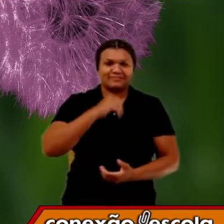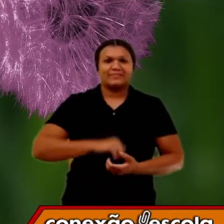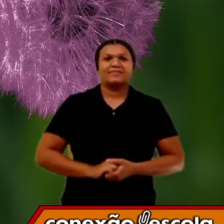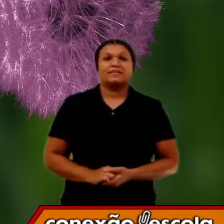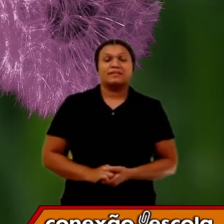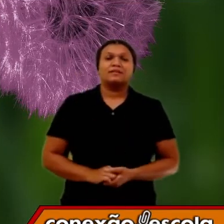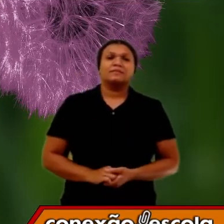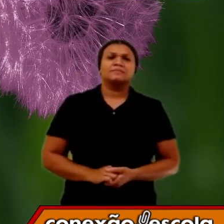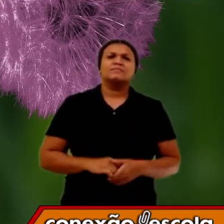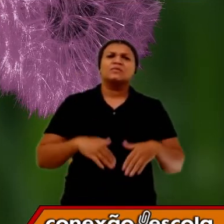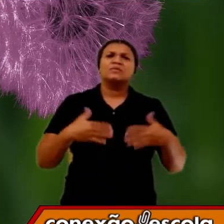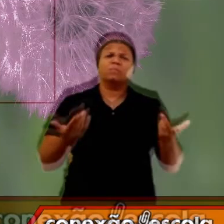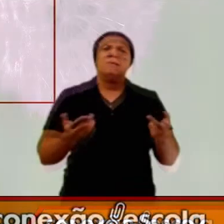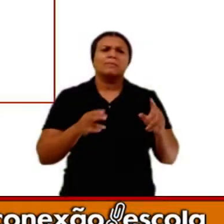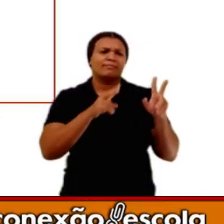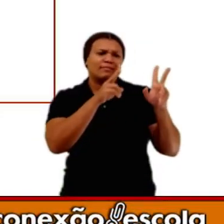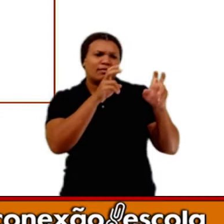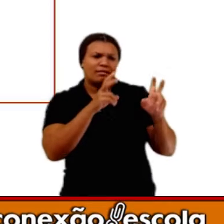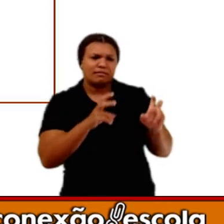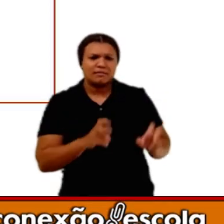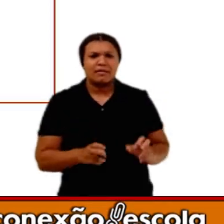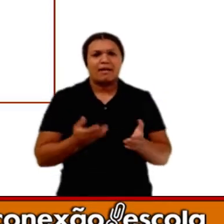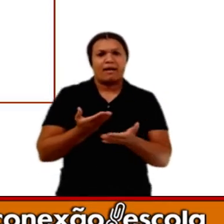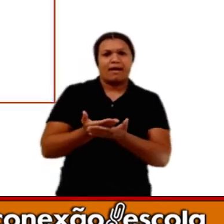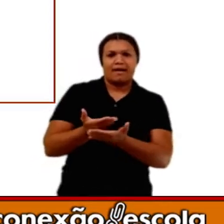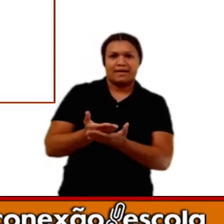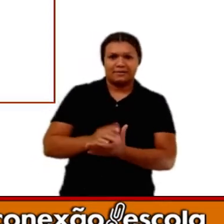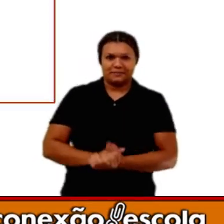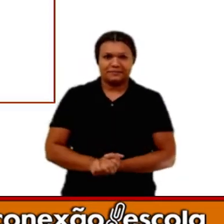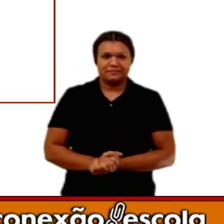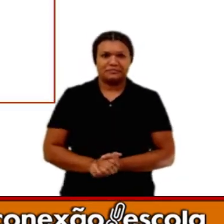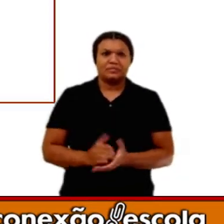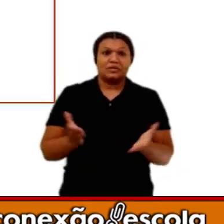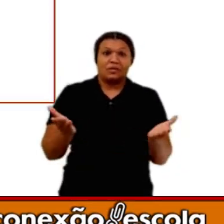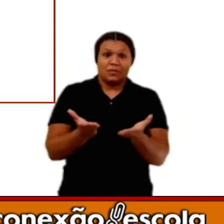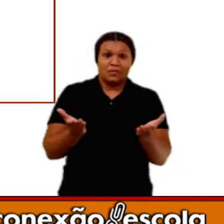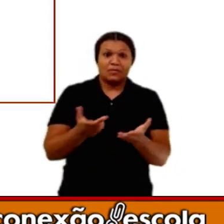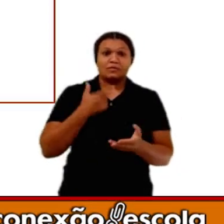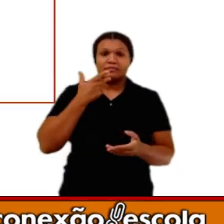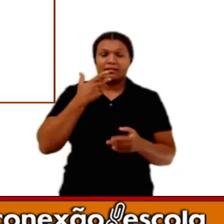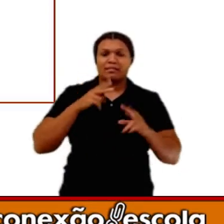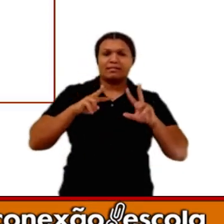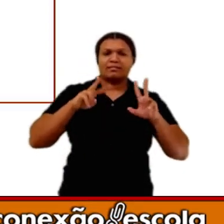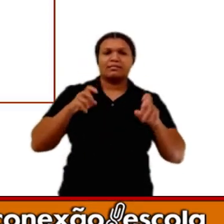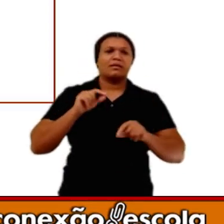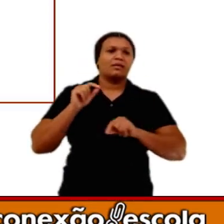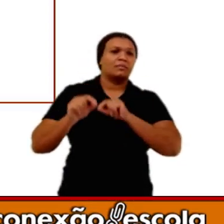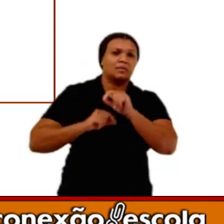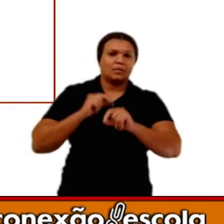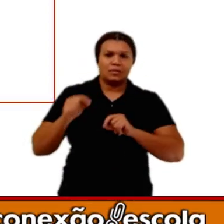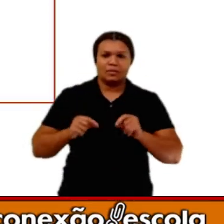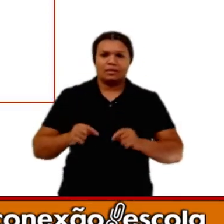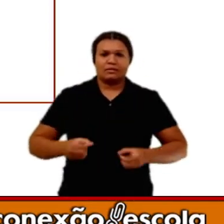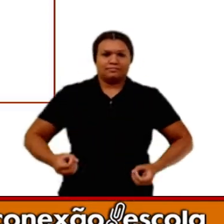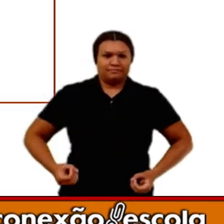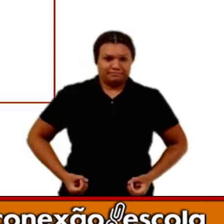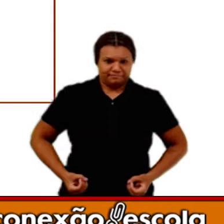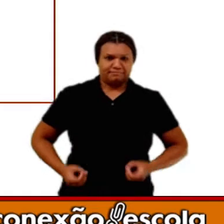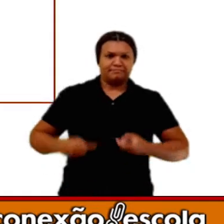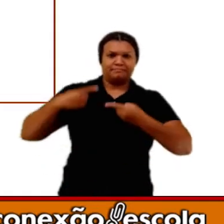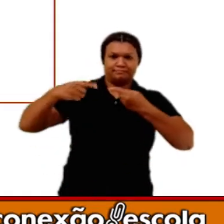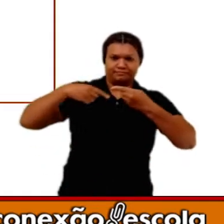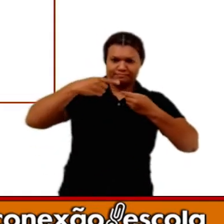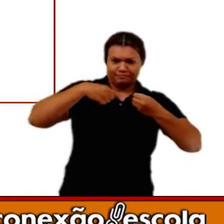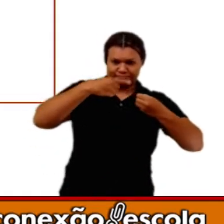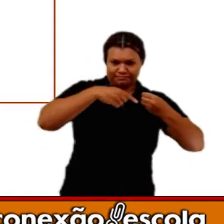Quais são os tópicos da aula? Vamos falar sobre os gametas e a reprodução sexuada.